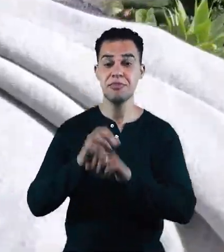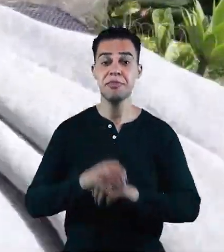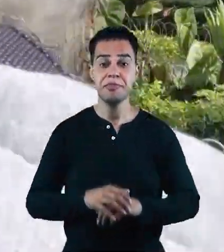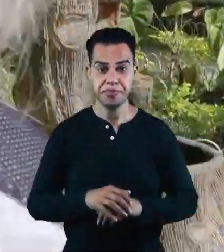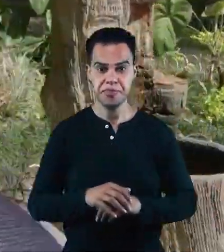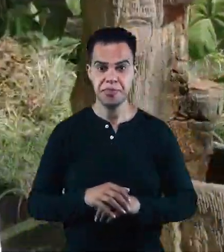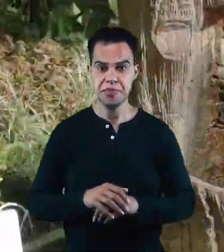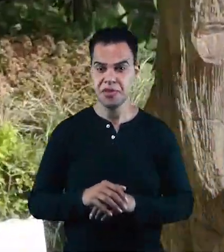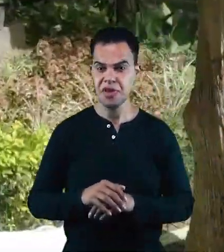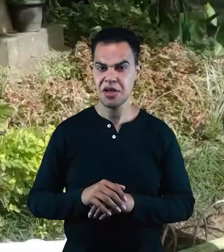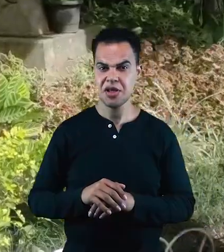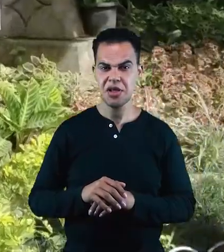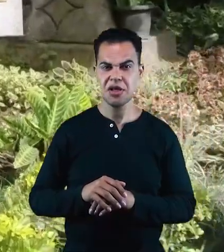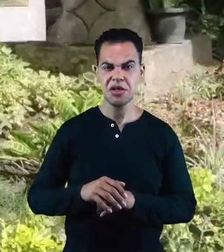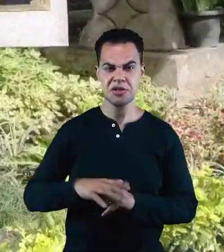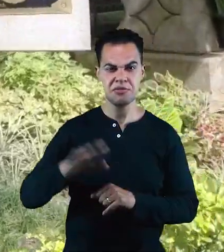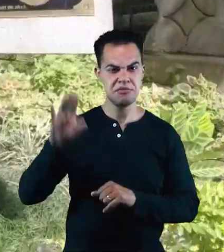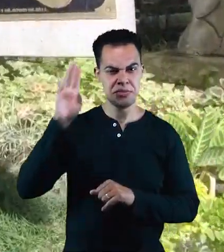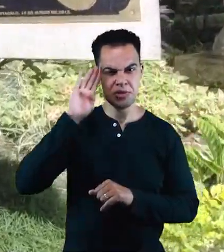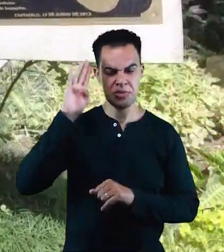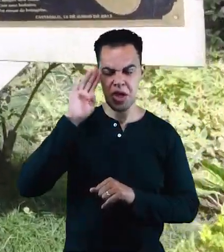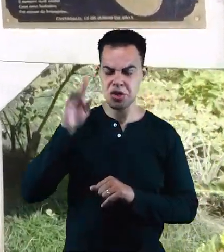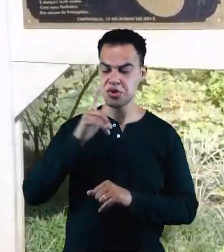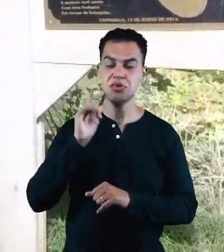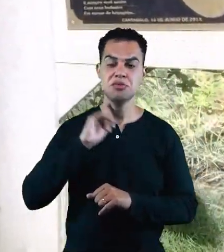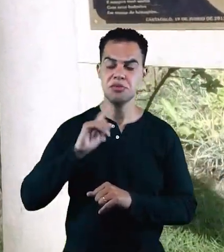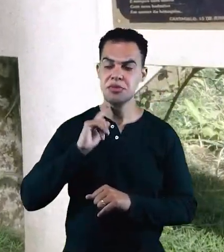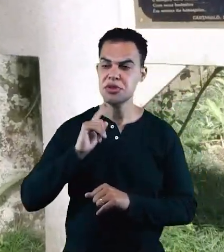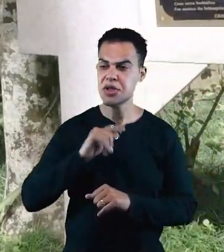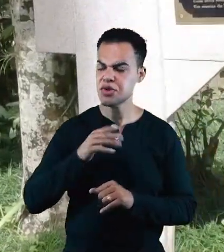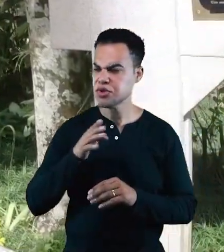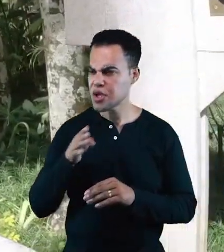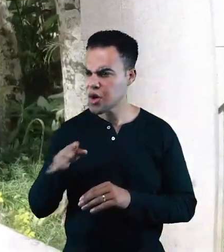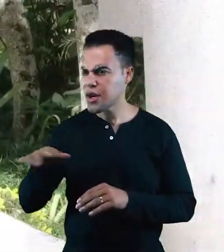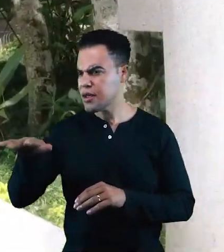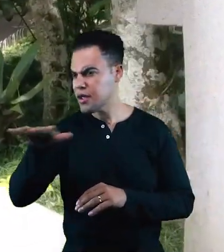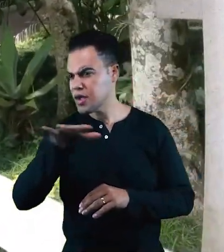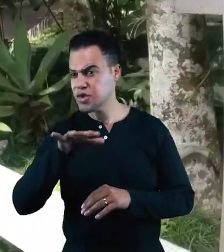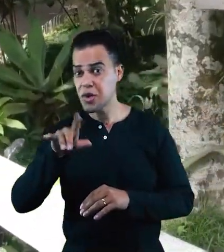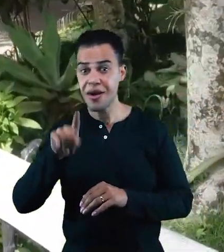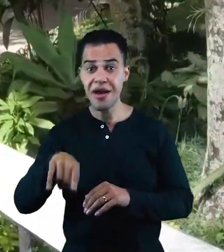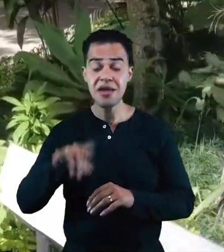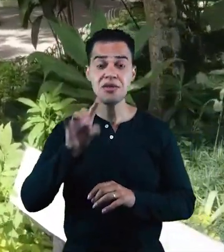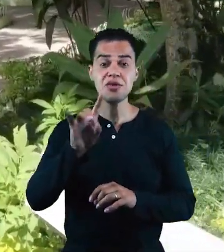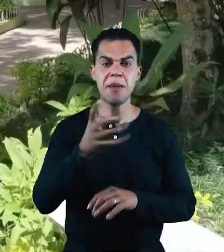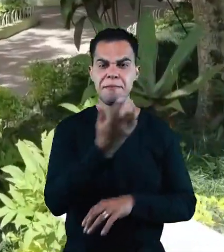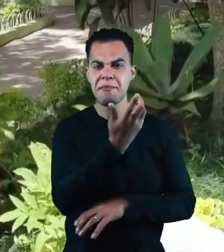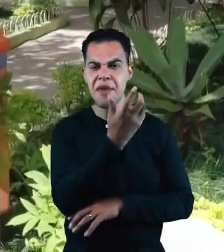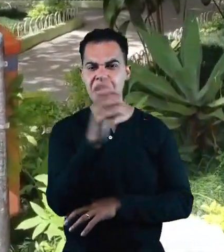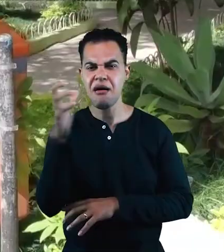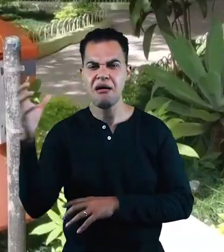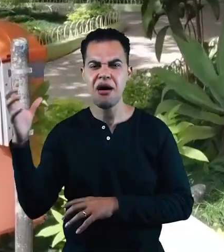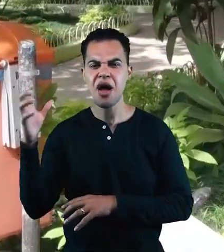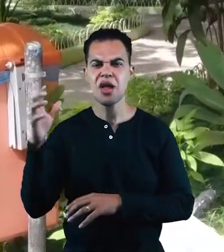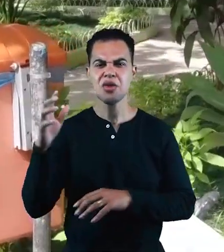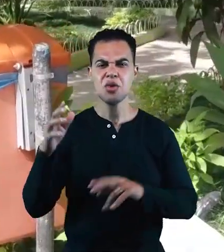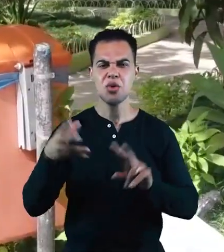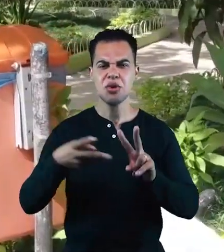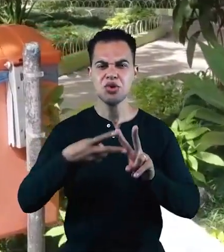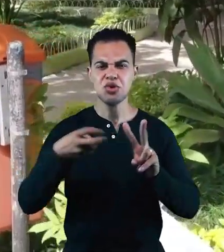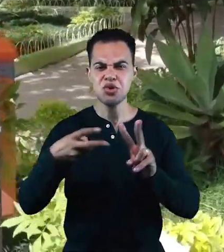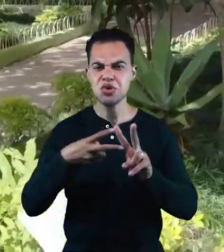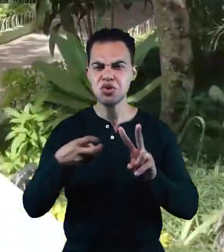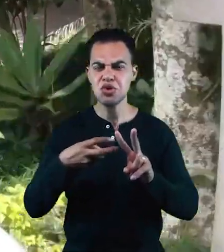as tropas de Minas, passando por essa região, que era inóspita, era só mais região